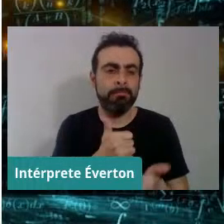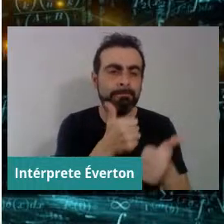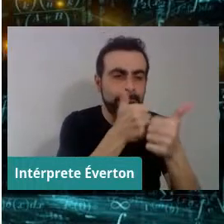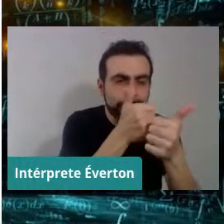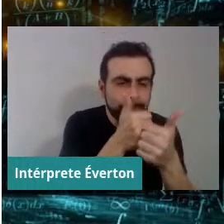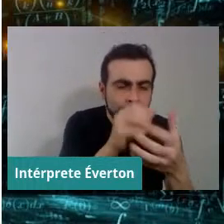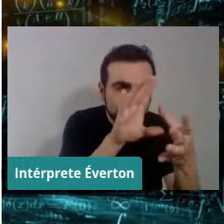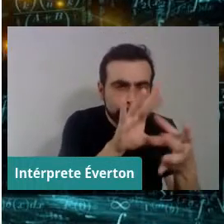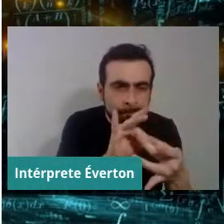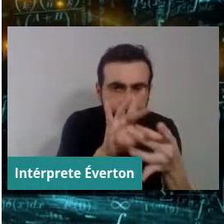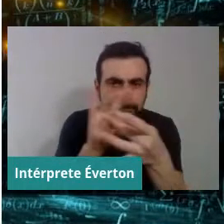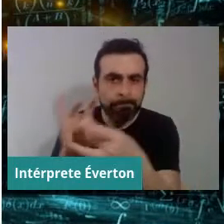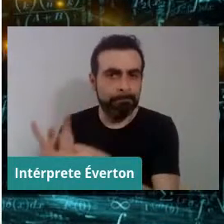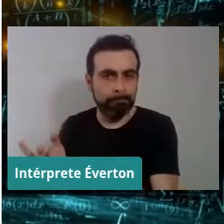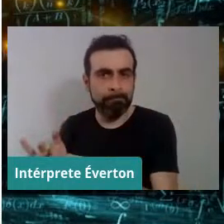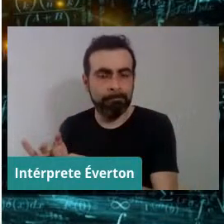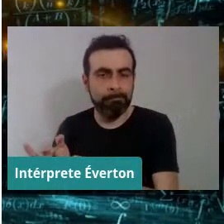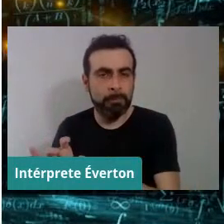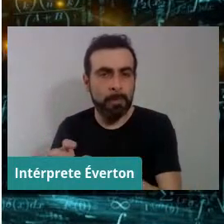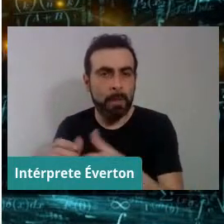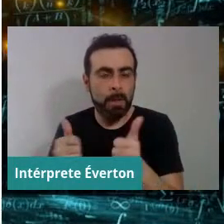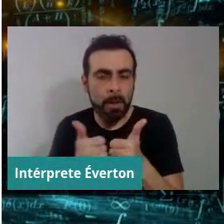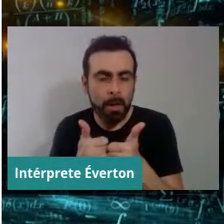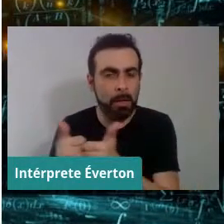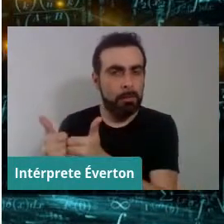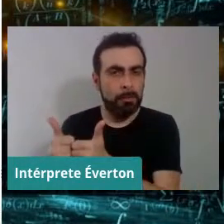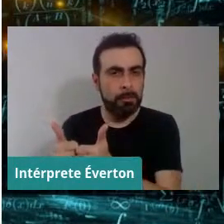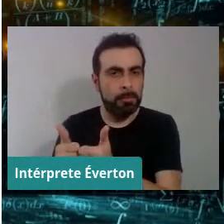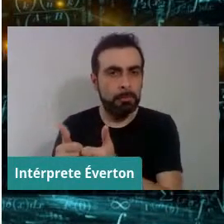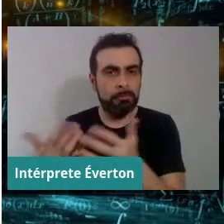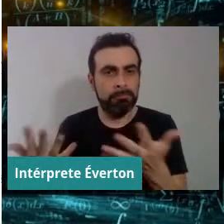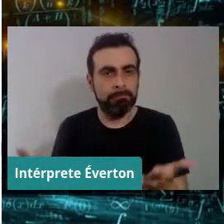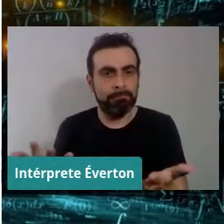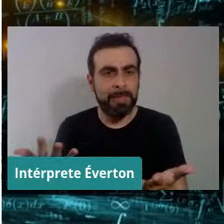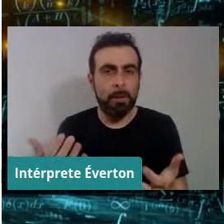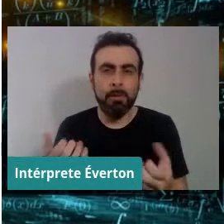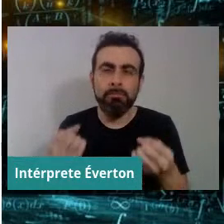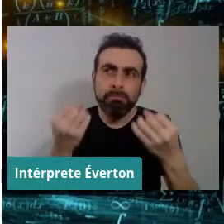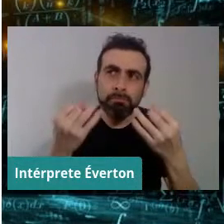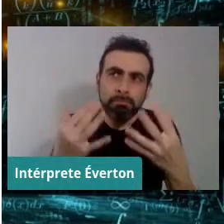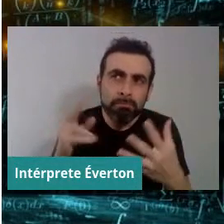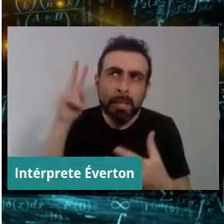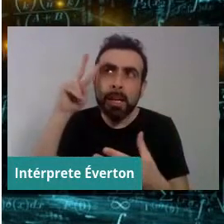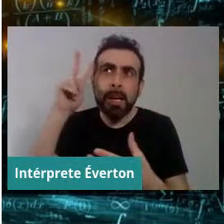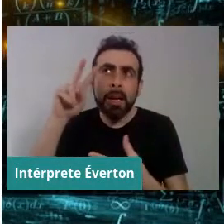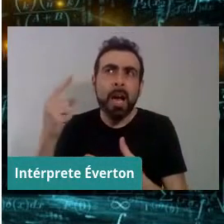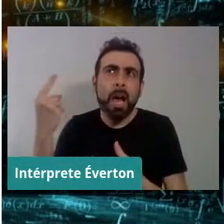criar. Eu vou dizer que nós vamos fazer uma viagem no tempo.